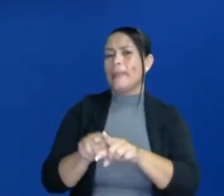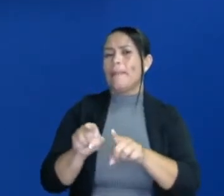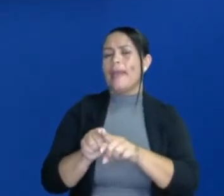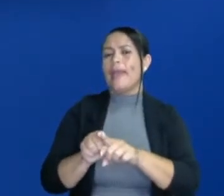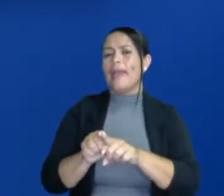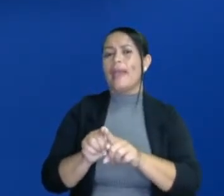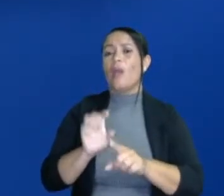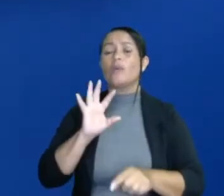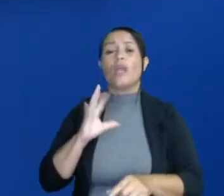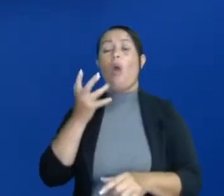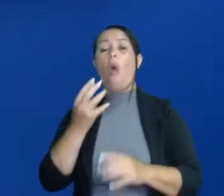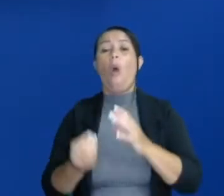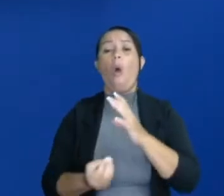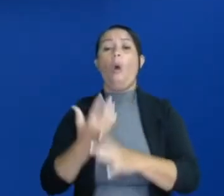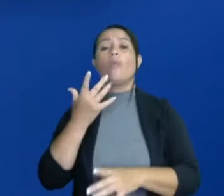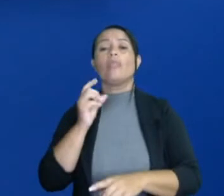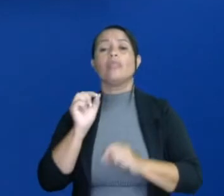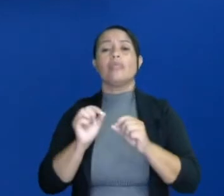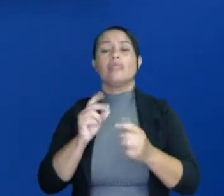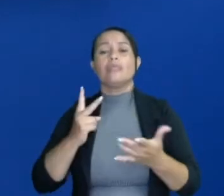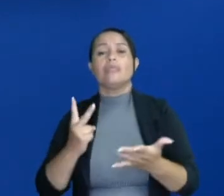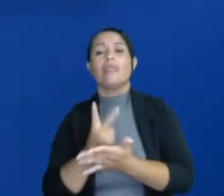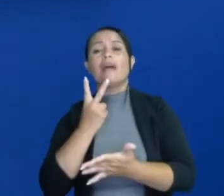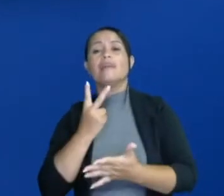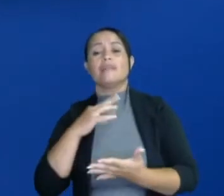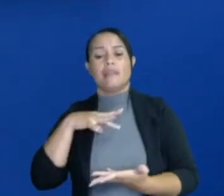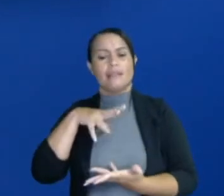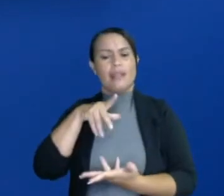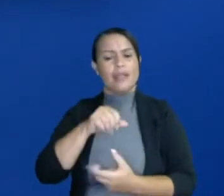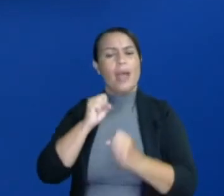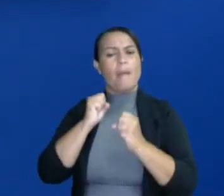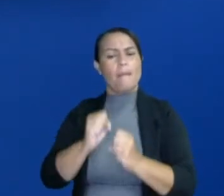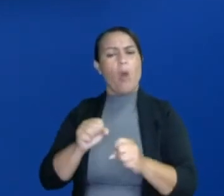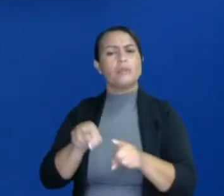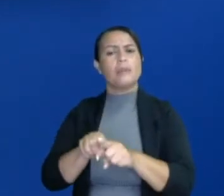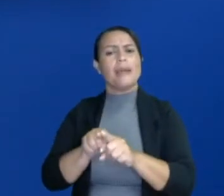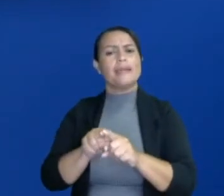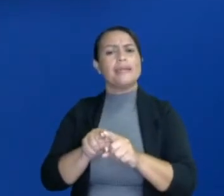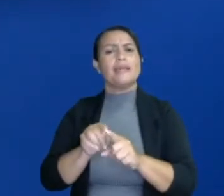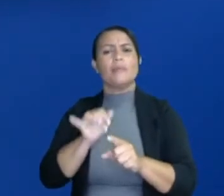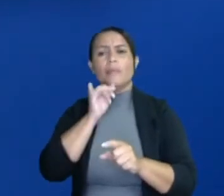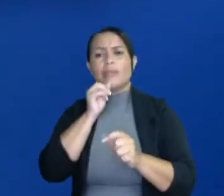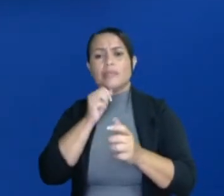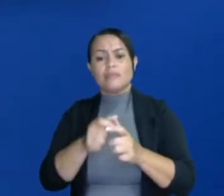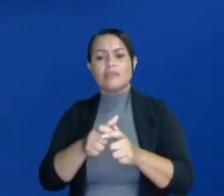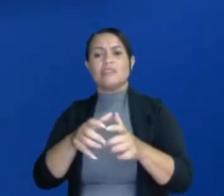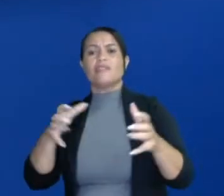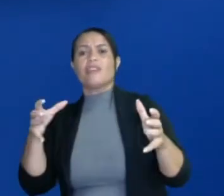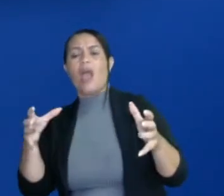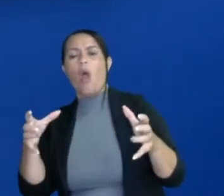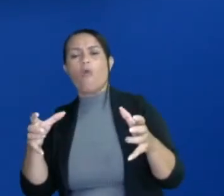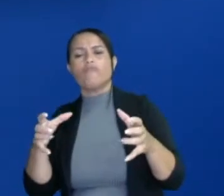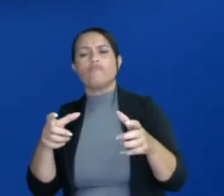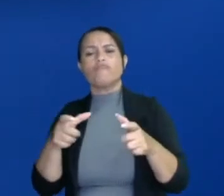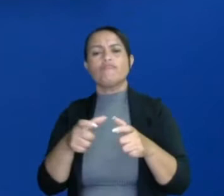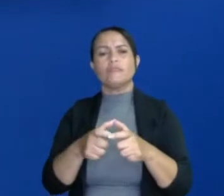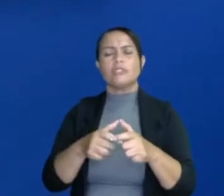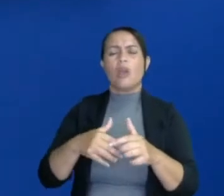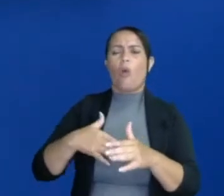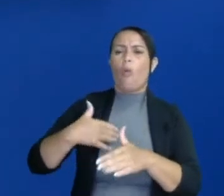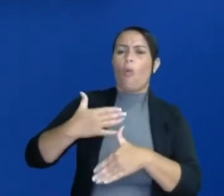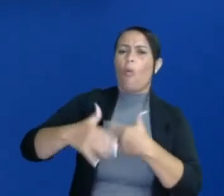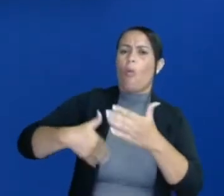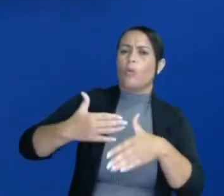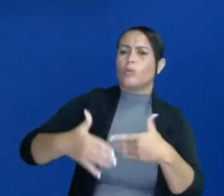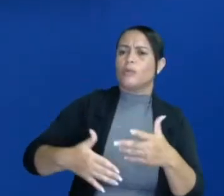os fenômenos que acontecem no núcleo da Terra, eles podem se intensificar ou diminuir de intensidade ao longo do